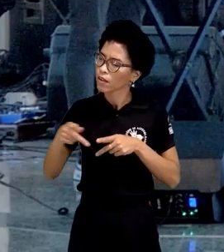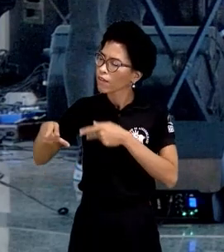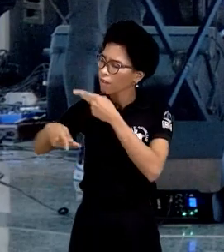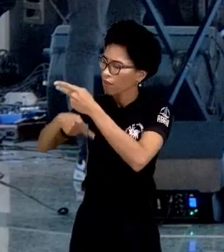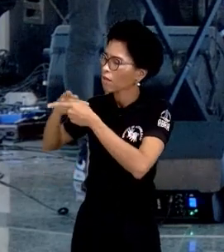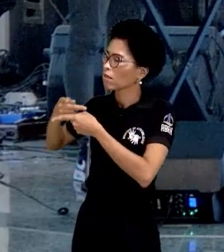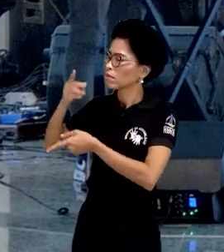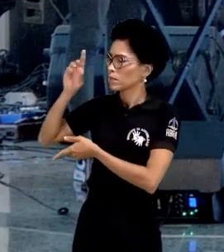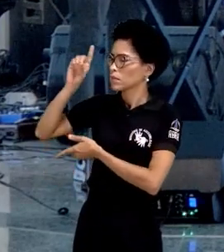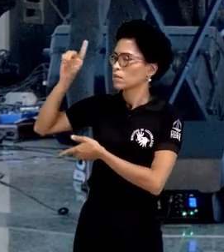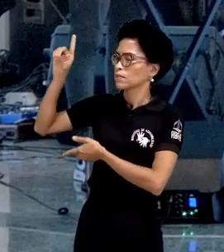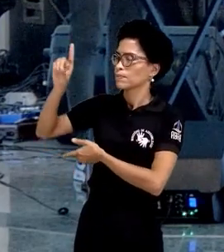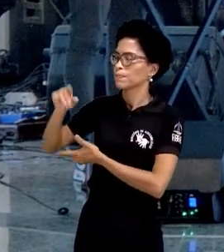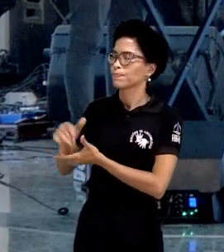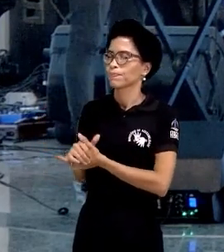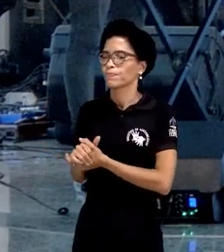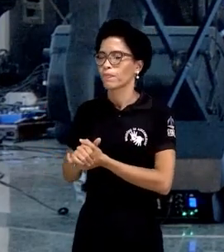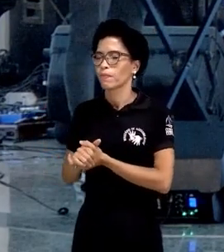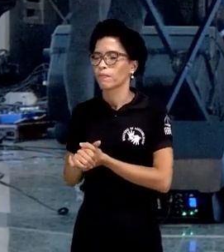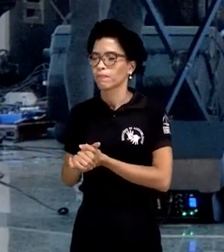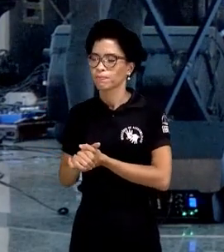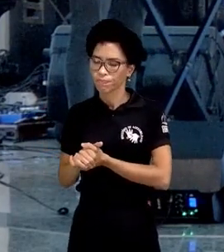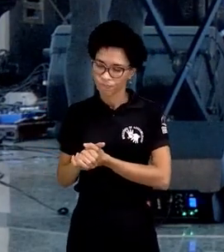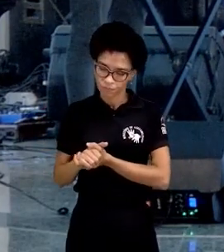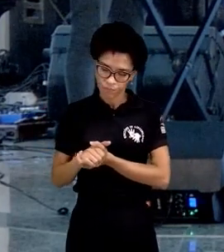Nós somos o sal da terra.